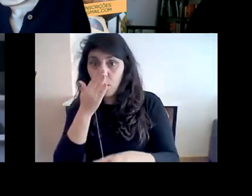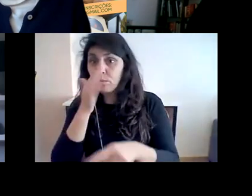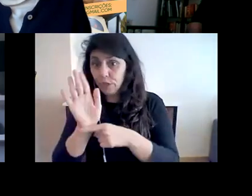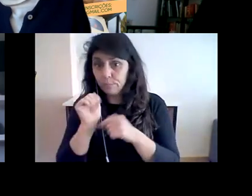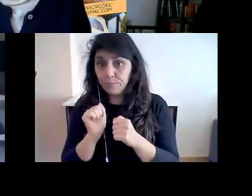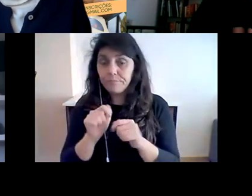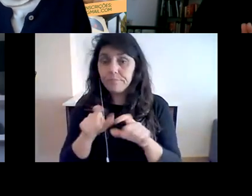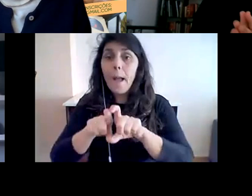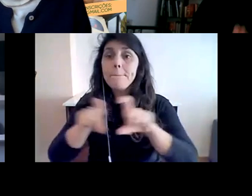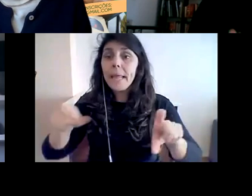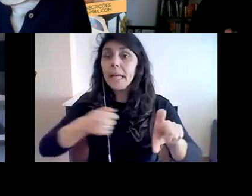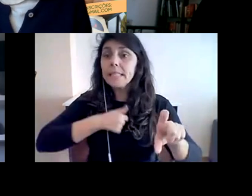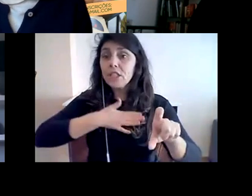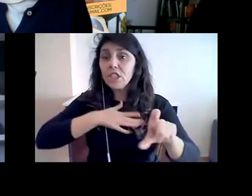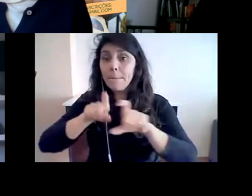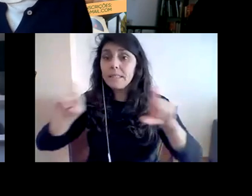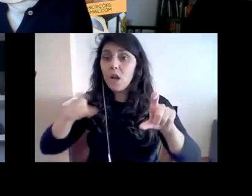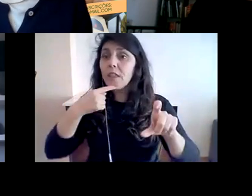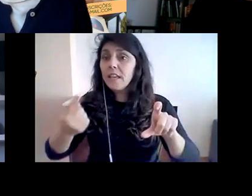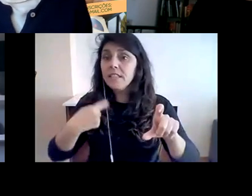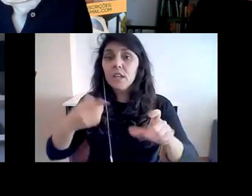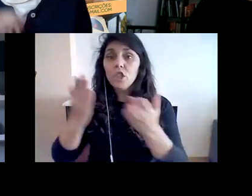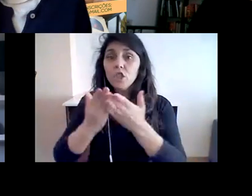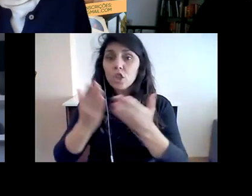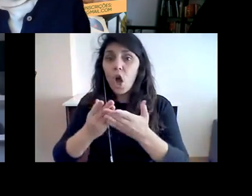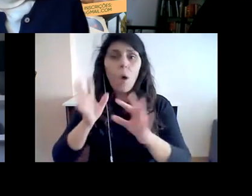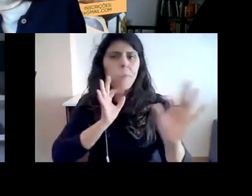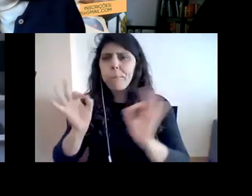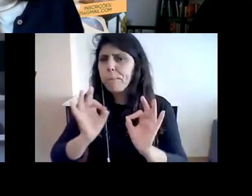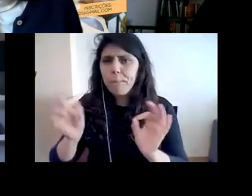As empresas, os empresários, estão constantemente a dizer que a escola não prepara para o mercado de trabalho.